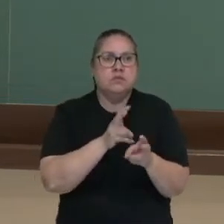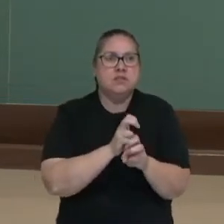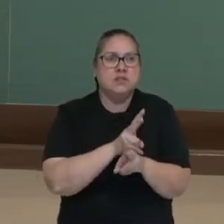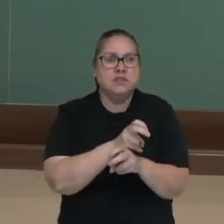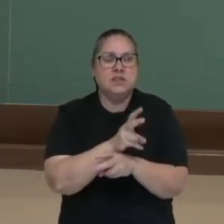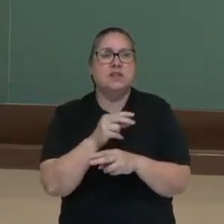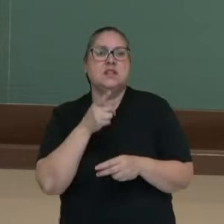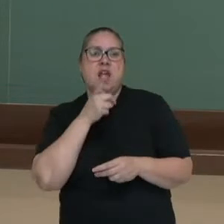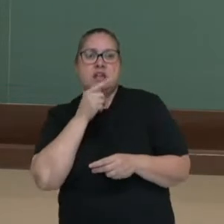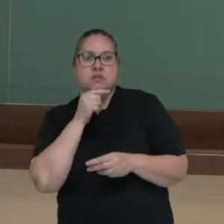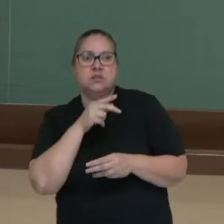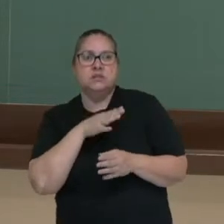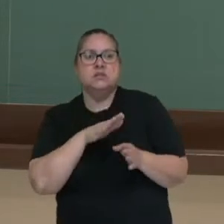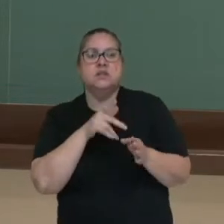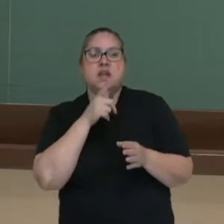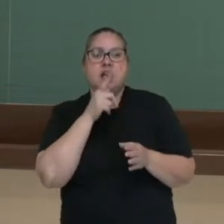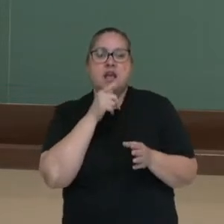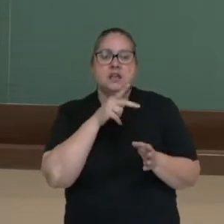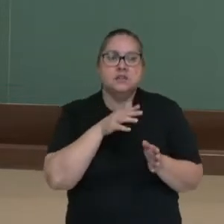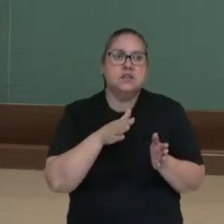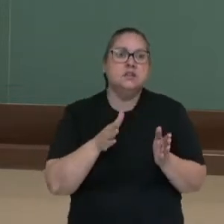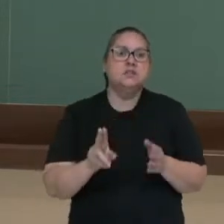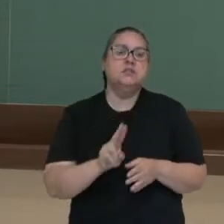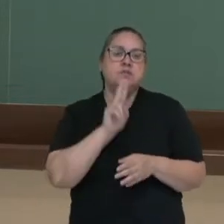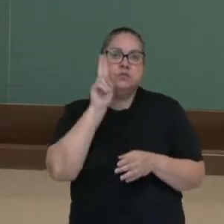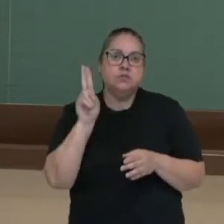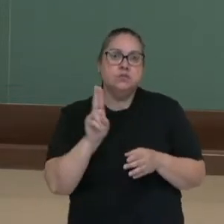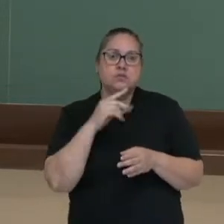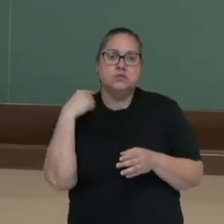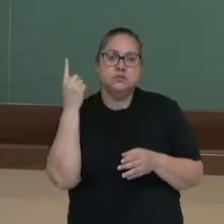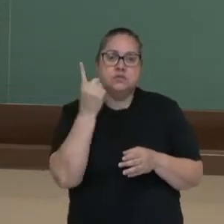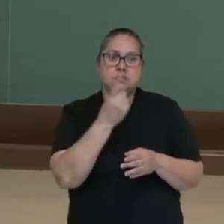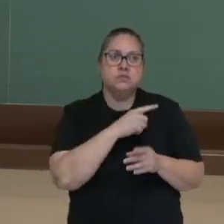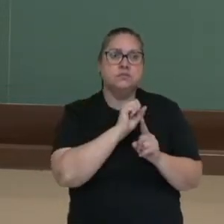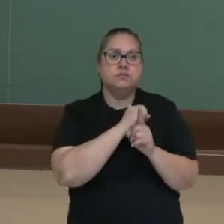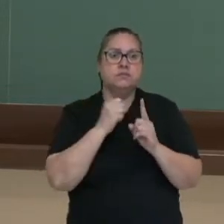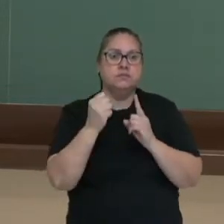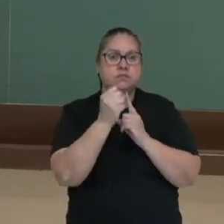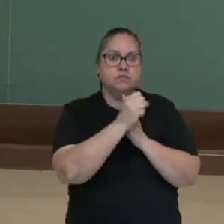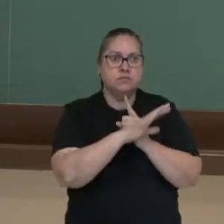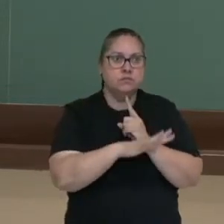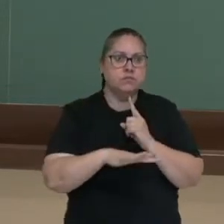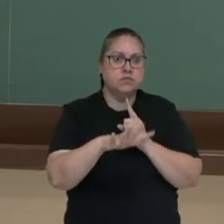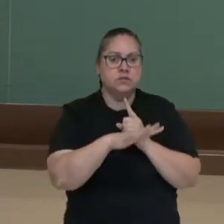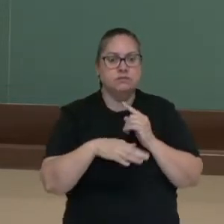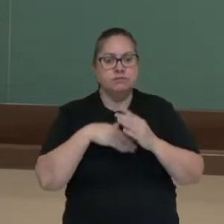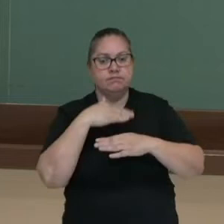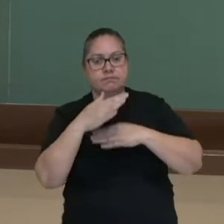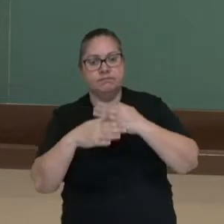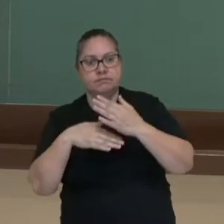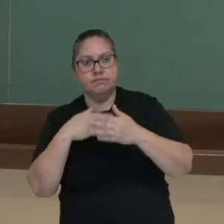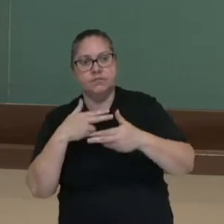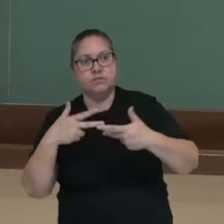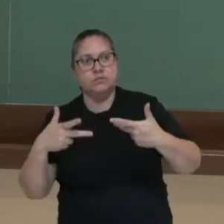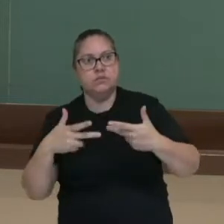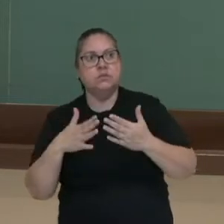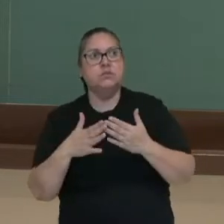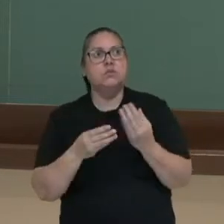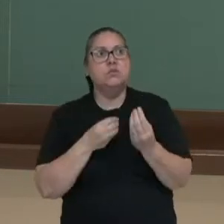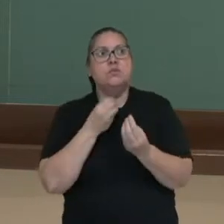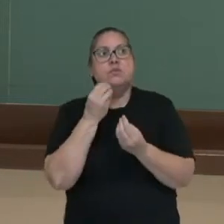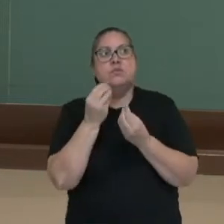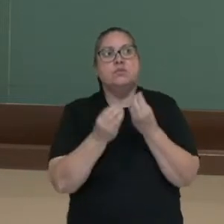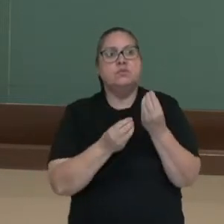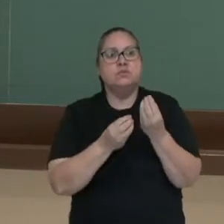essas mesmas águas que são utilizadas pela sociedade para o desenvolvimento das suas atividades. Então é como se